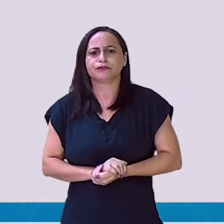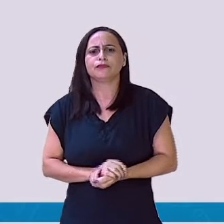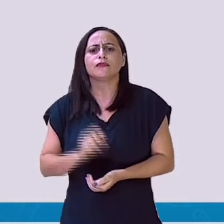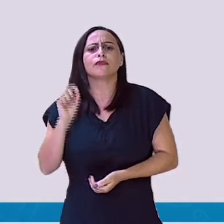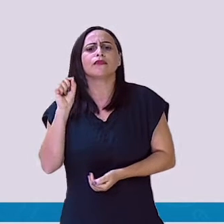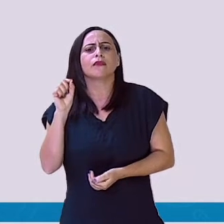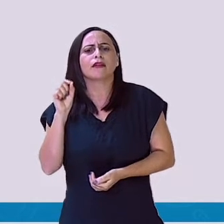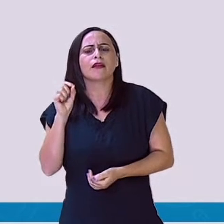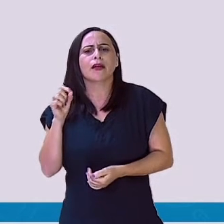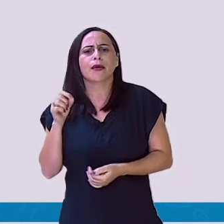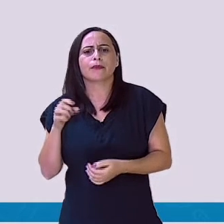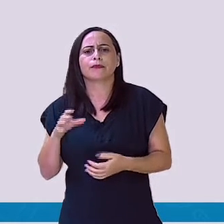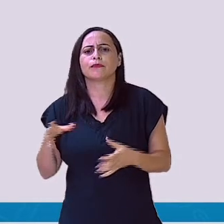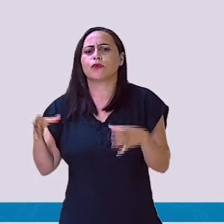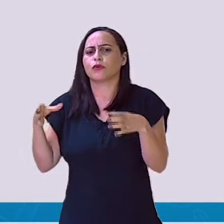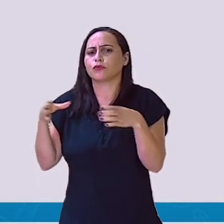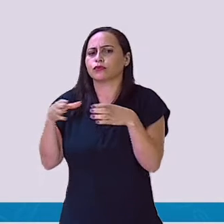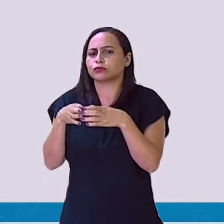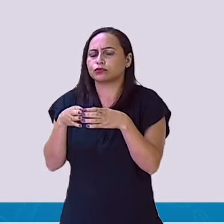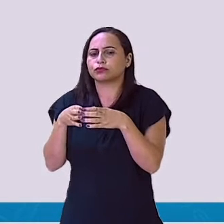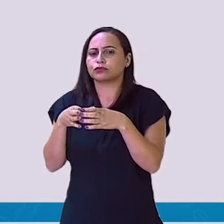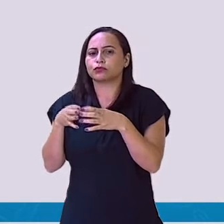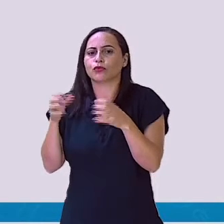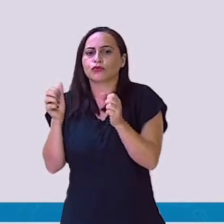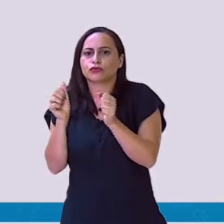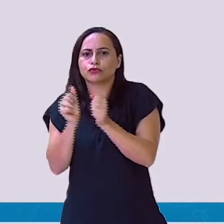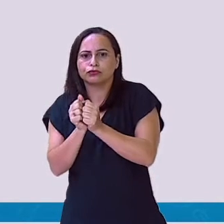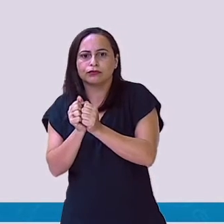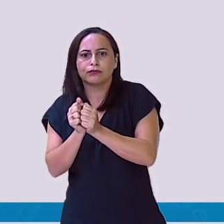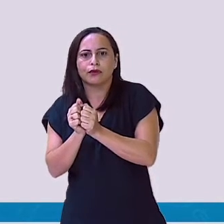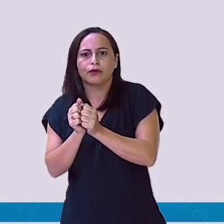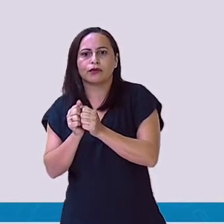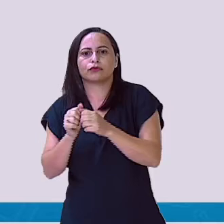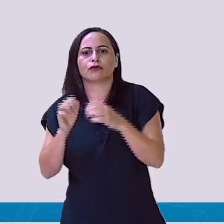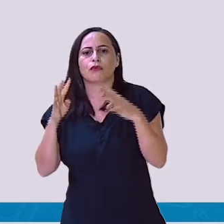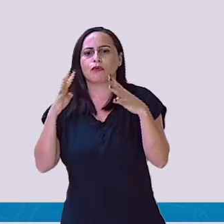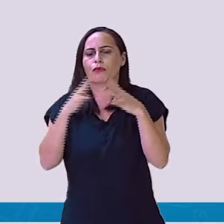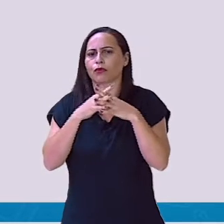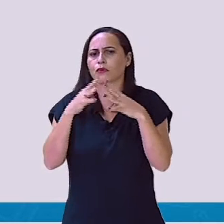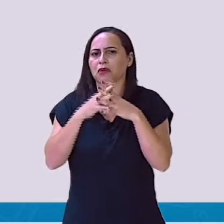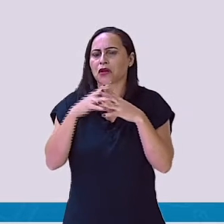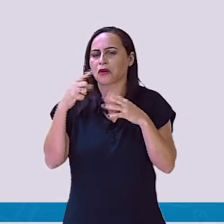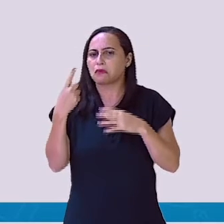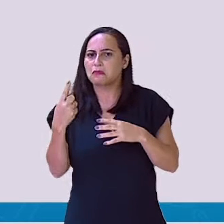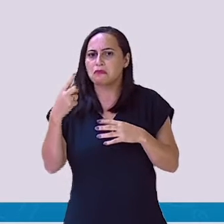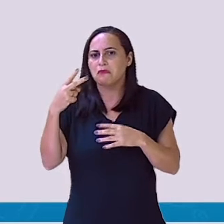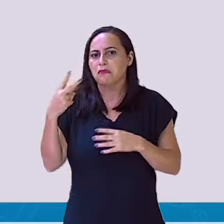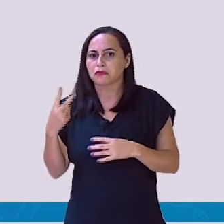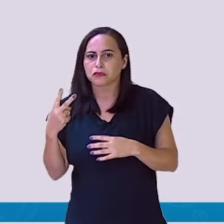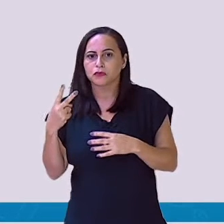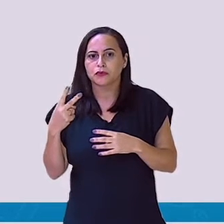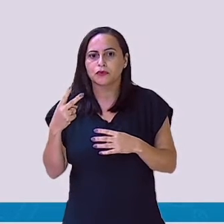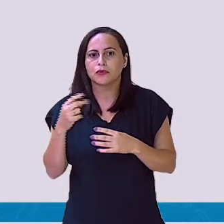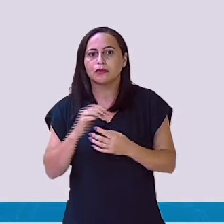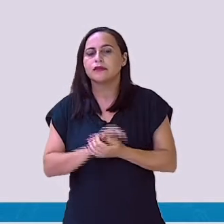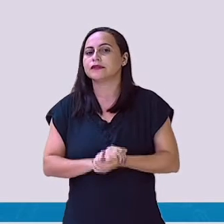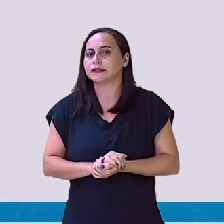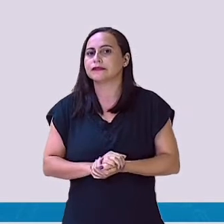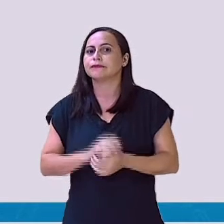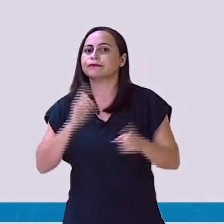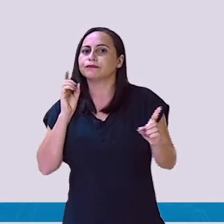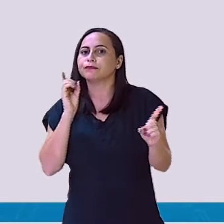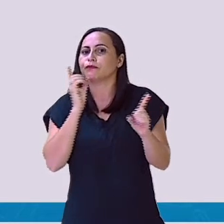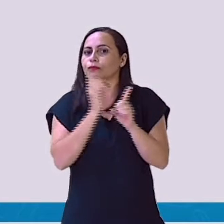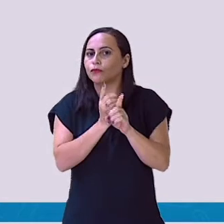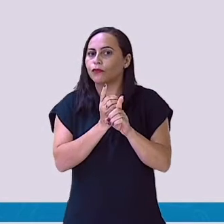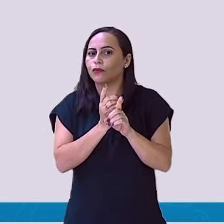mais consoantes sem vogal intermediária recebe o nome de encontro